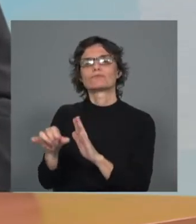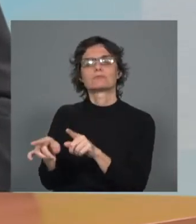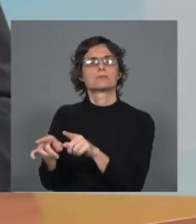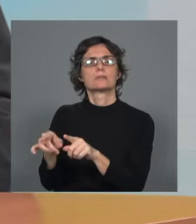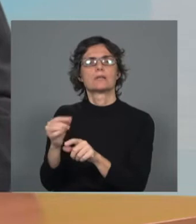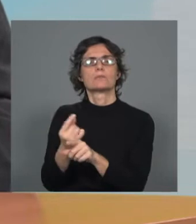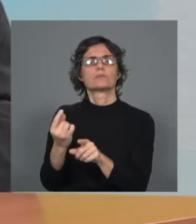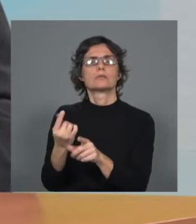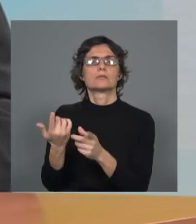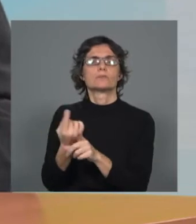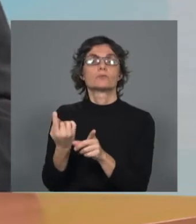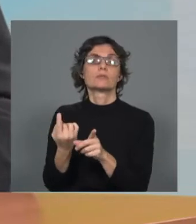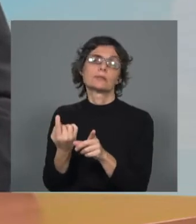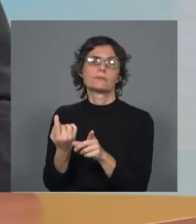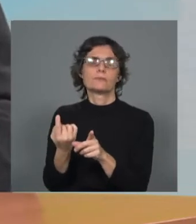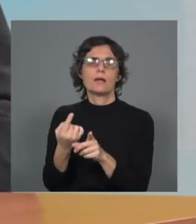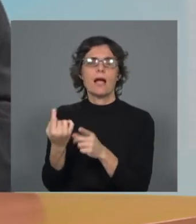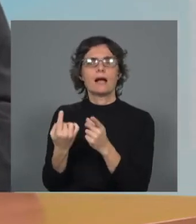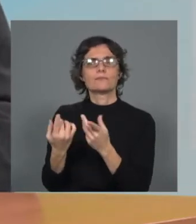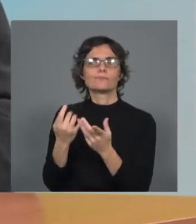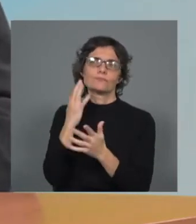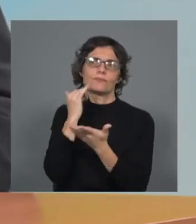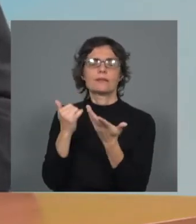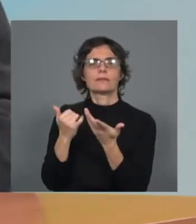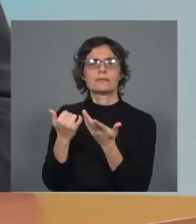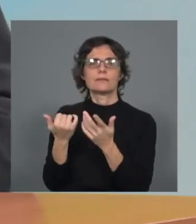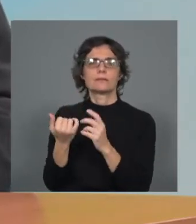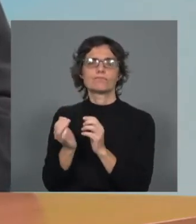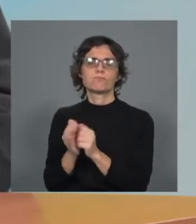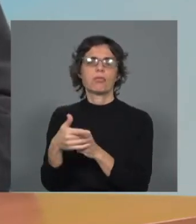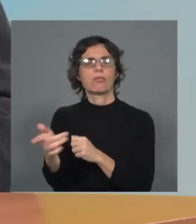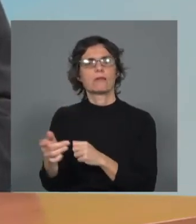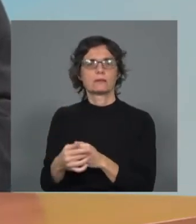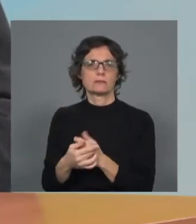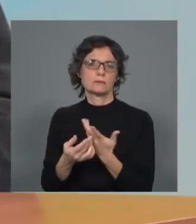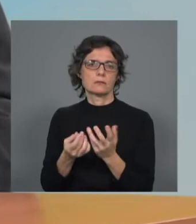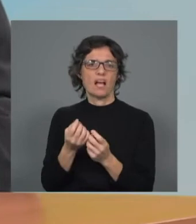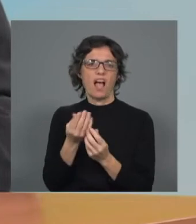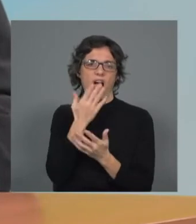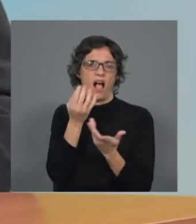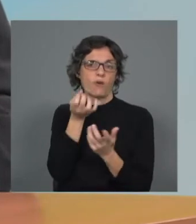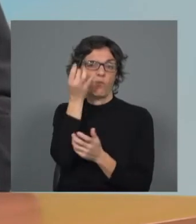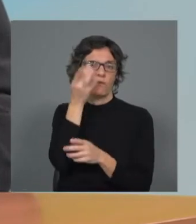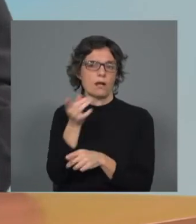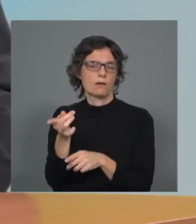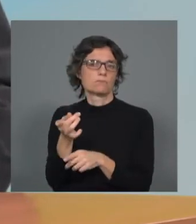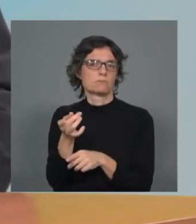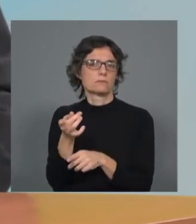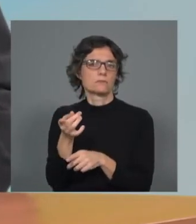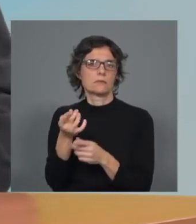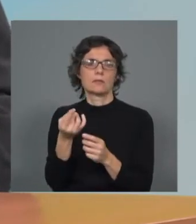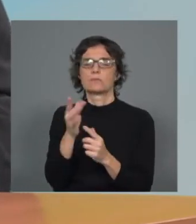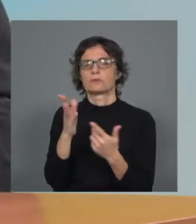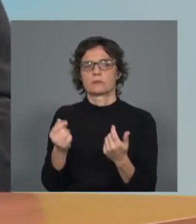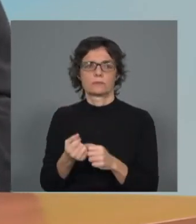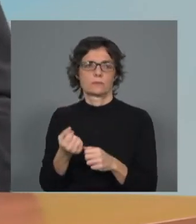a meios legais, de uma forma que podemos dizer que é fraudulenta, no sentido de que estes meios, como por exemplo o